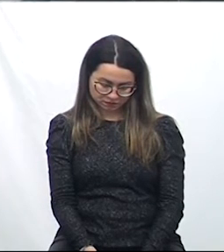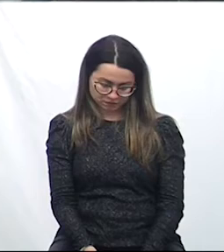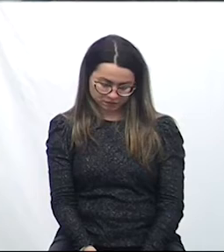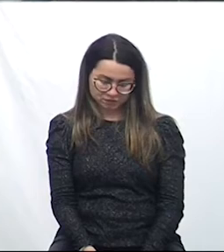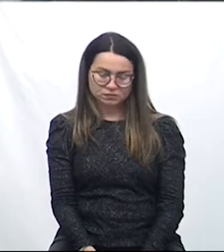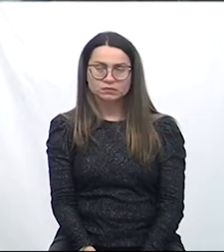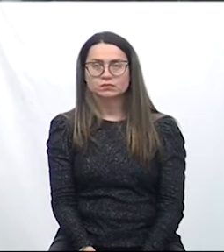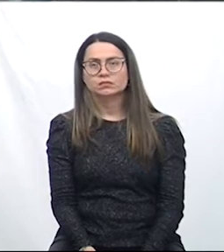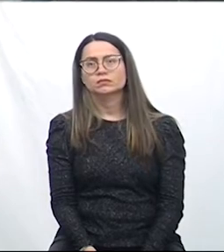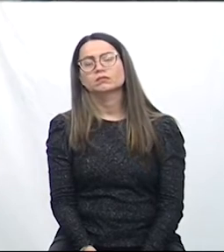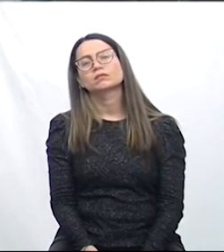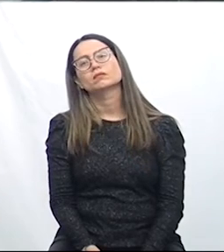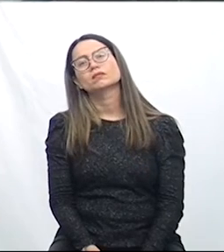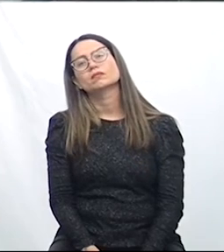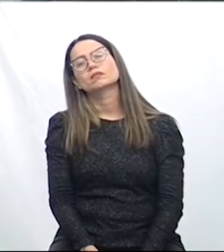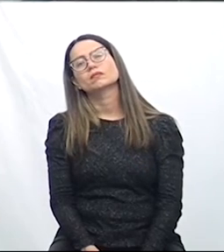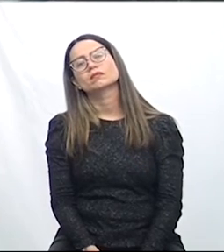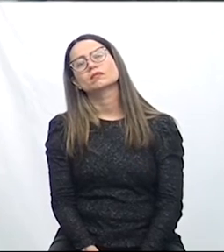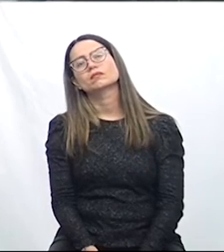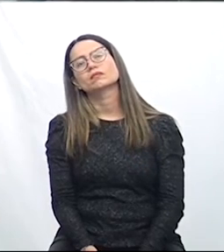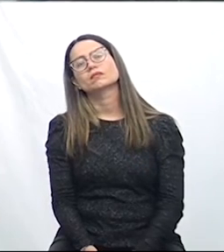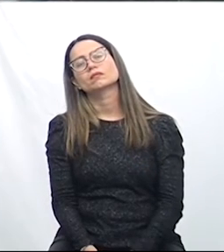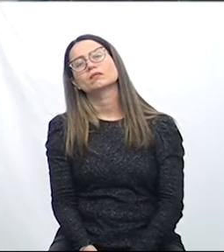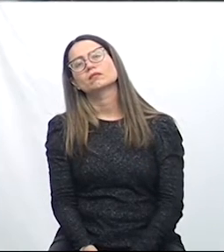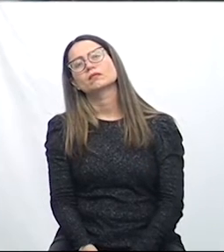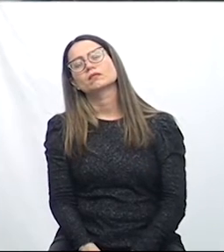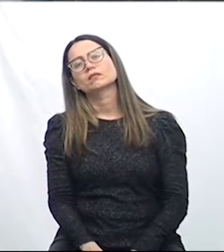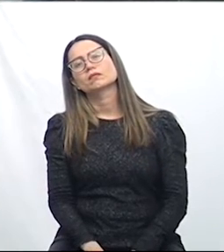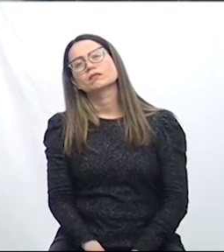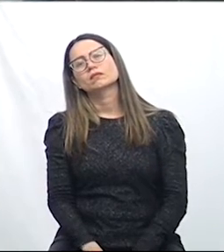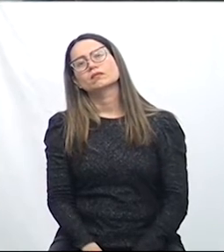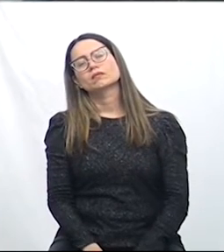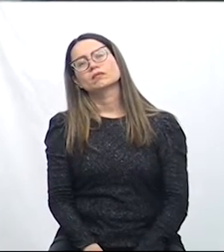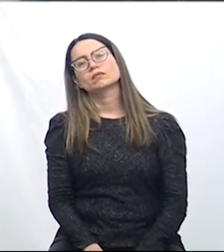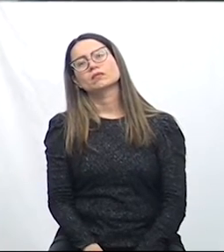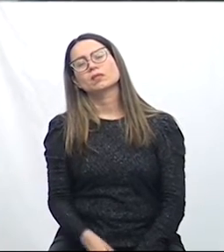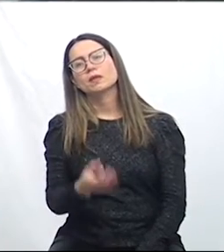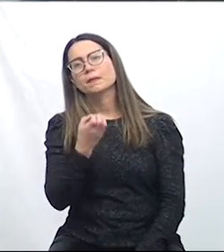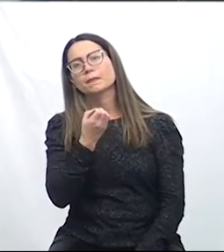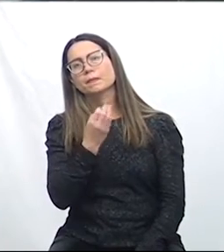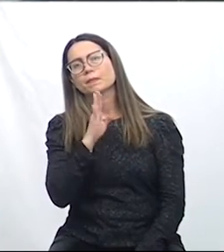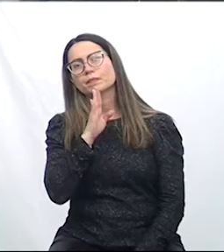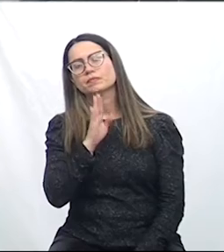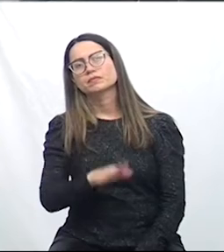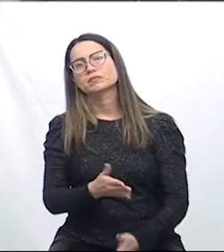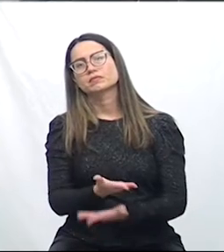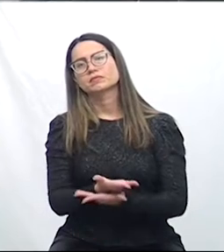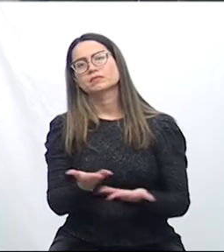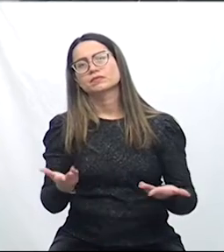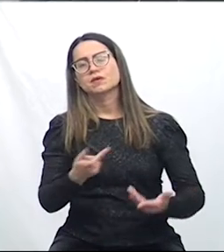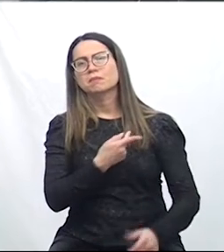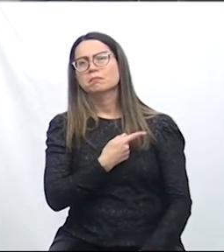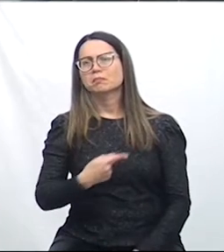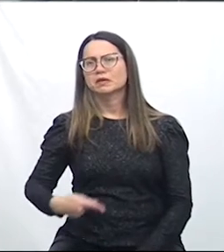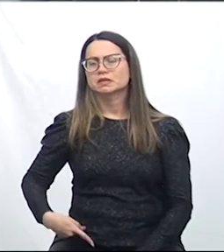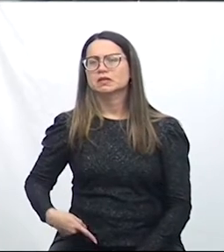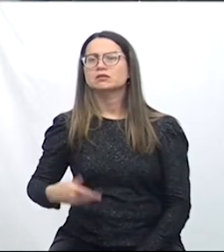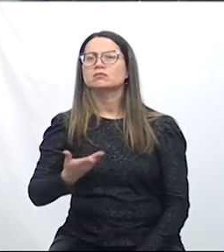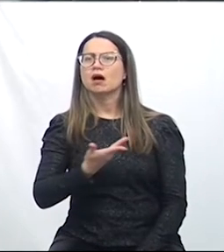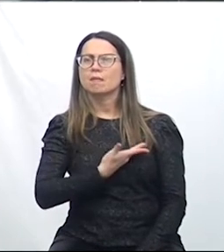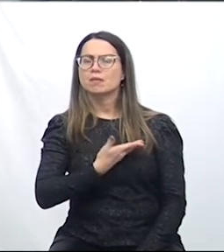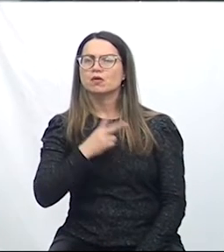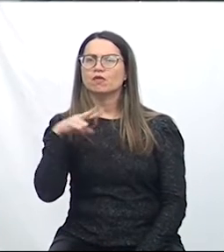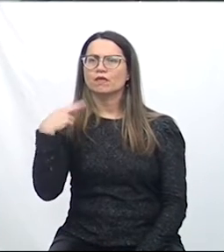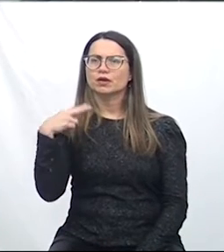Boa tarde, senhora presidente, demais membros da mesa, colegas vereadores e vereadora, quem nos assiste no plenarinho e pelas